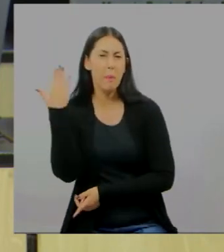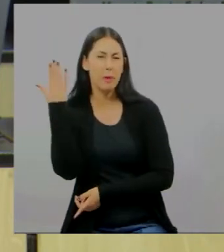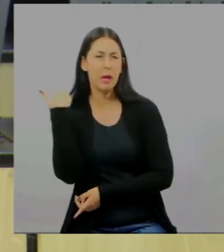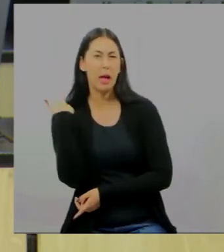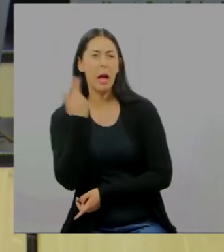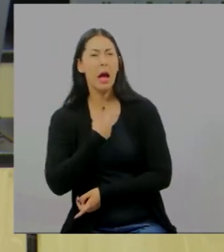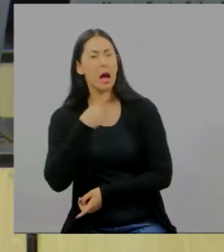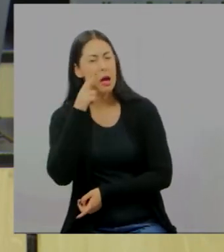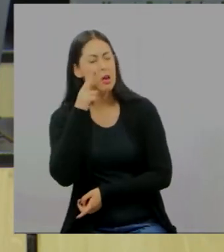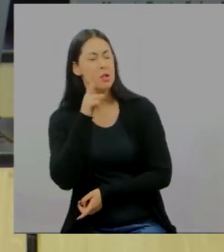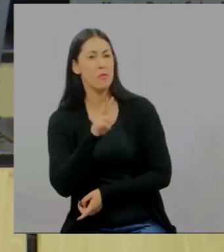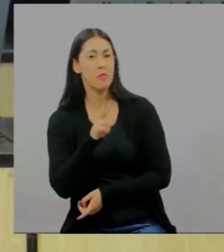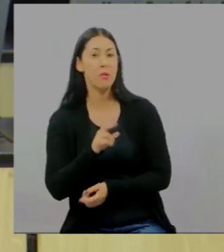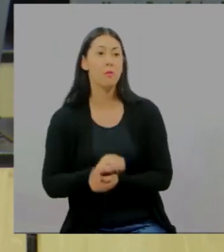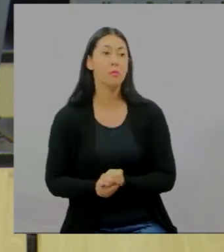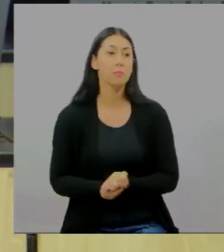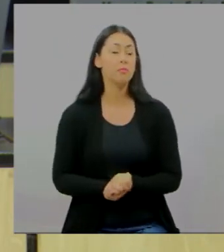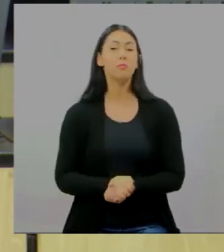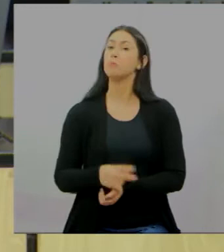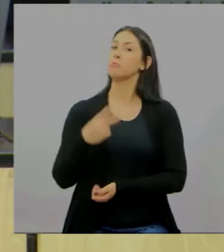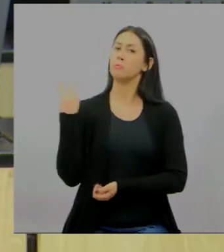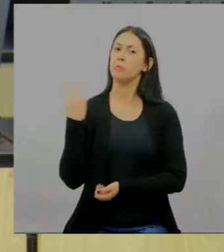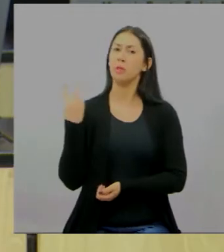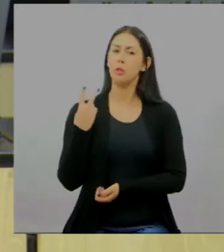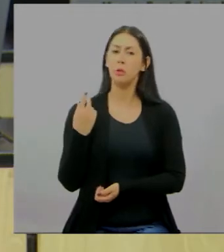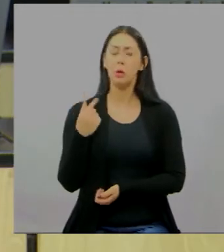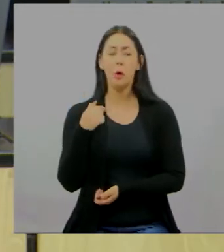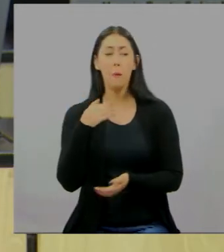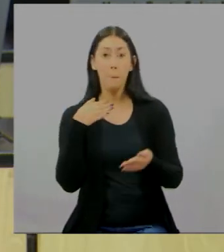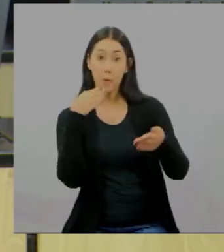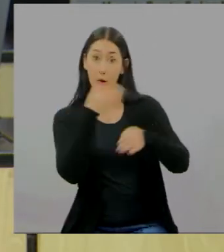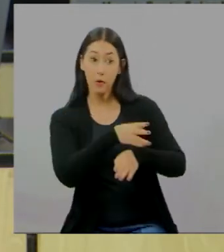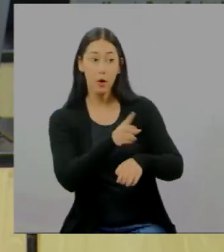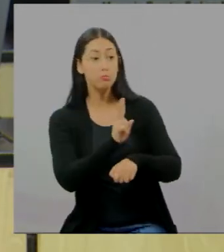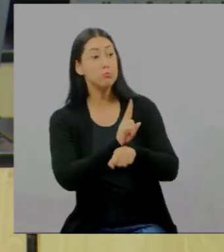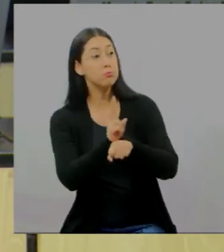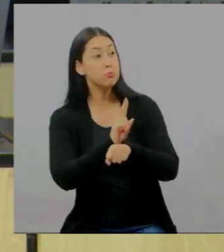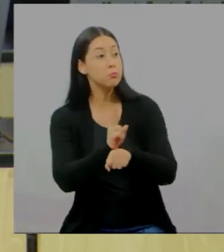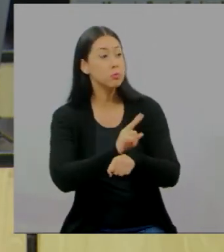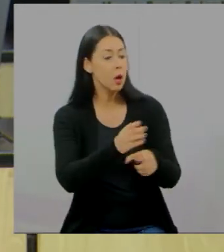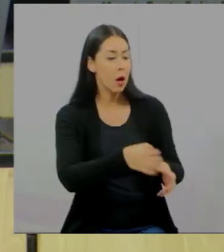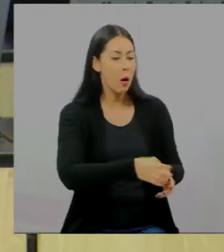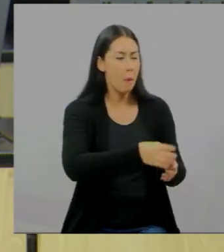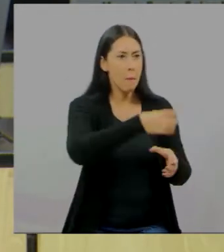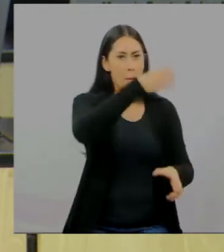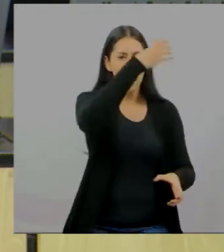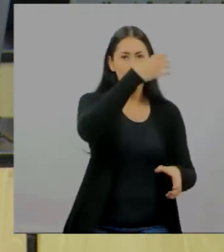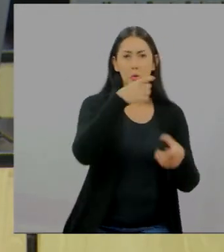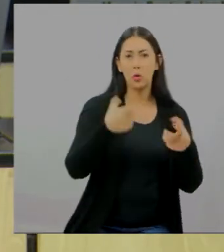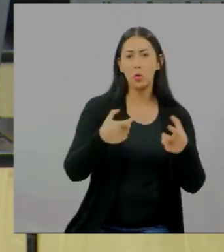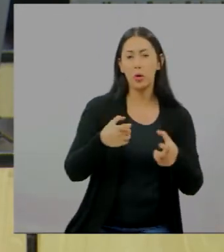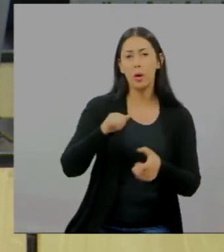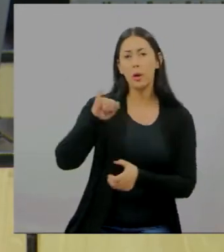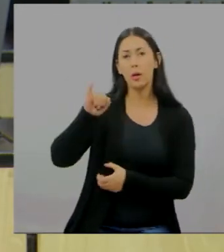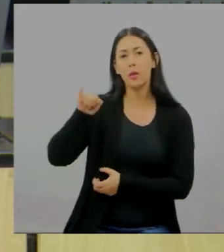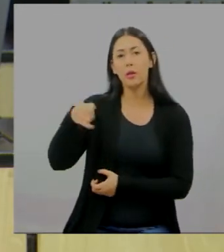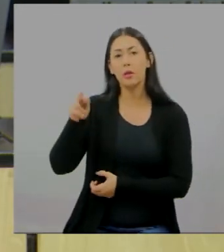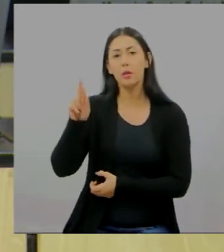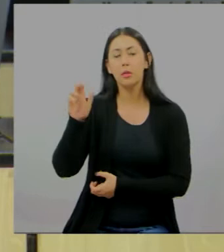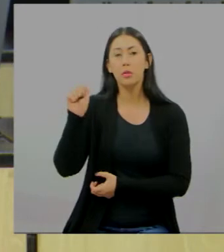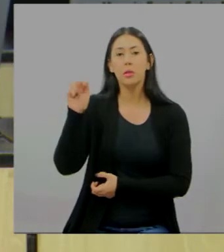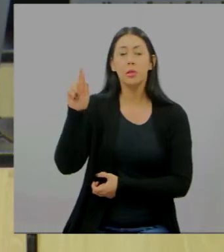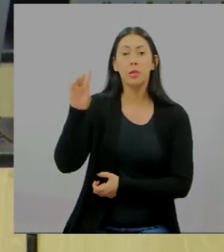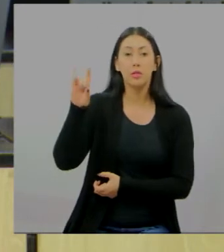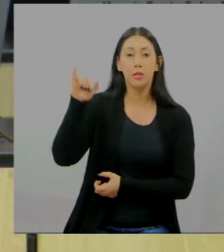ocasião na qual este vereador foi verificar a ocorrência de queda de postes em uma via no Jardim Paraíso, bairro onde o vereador